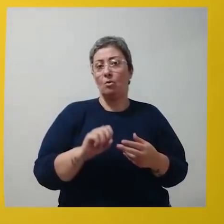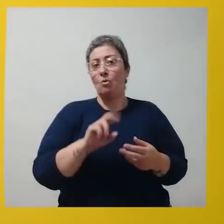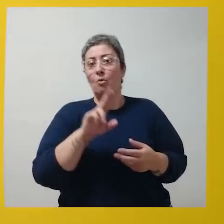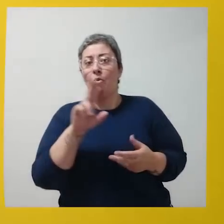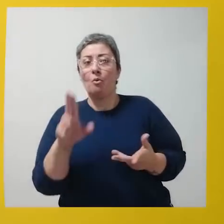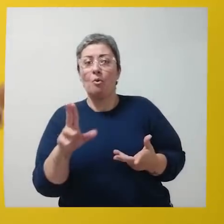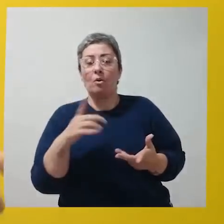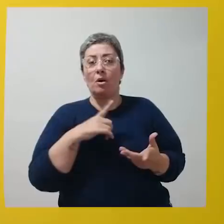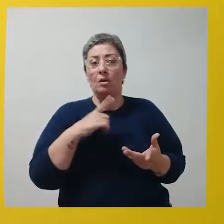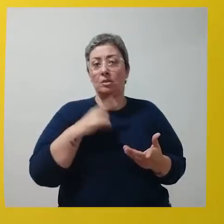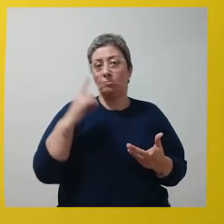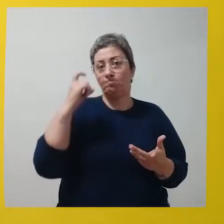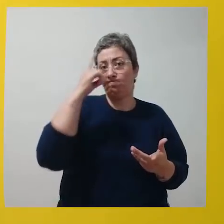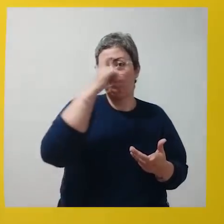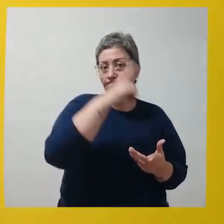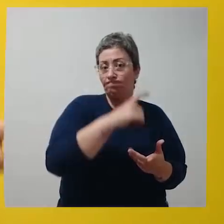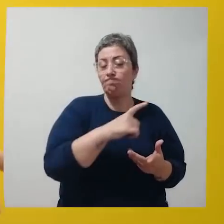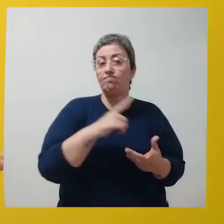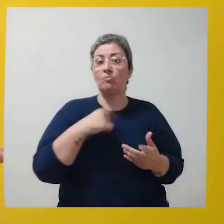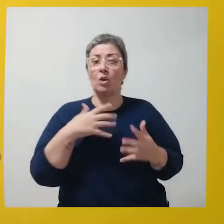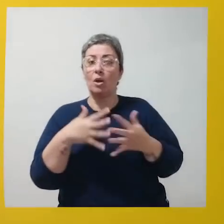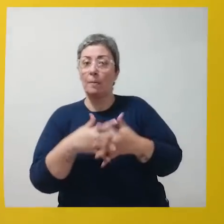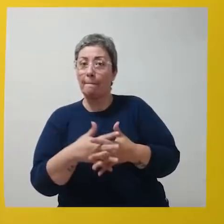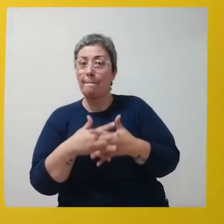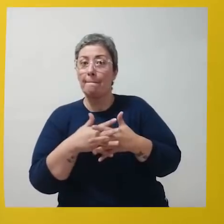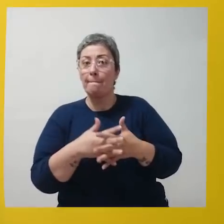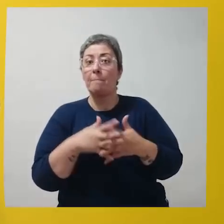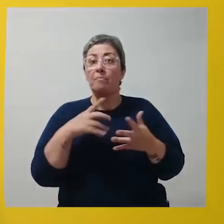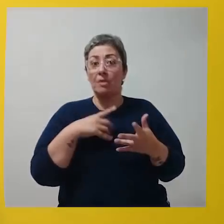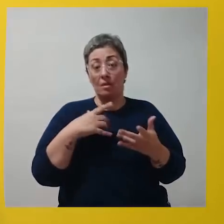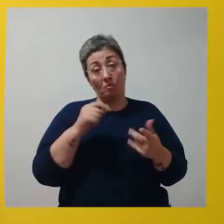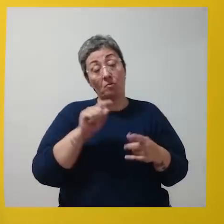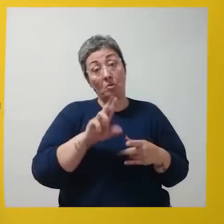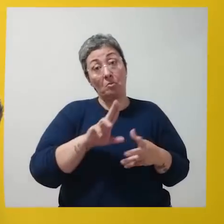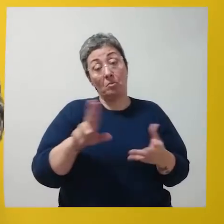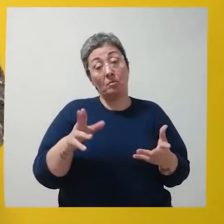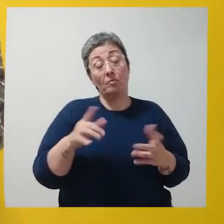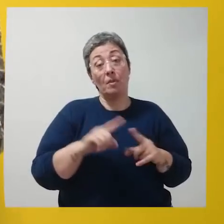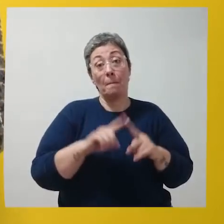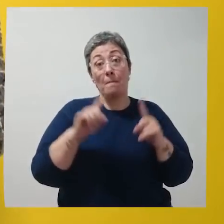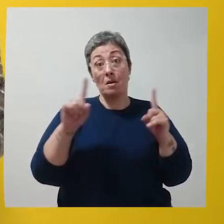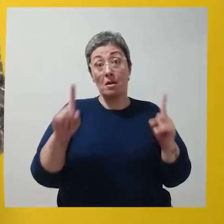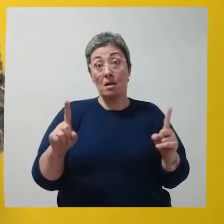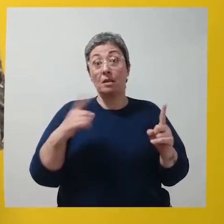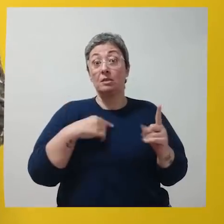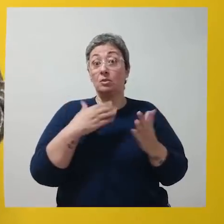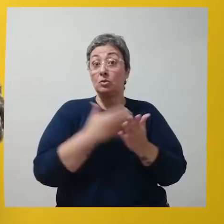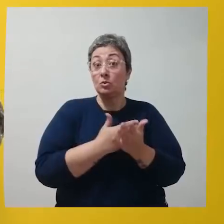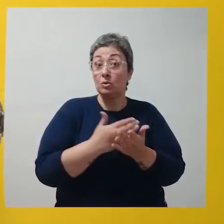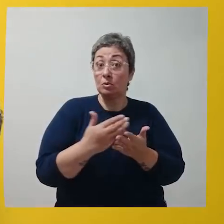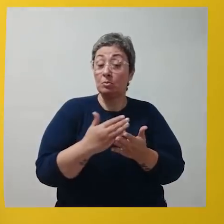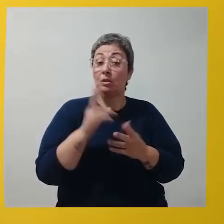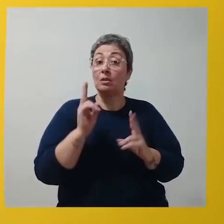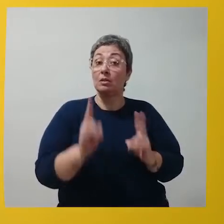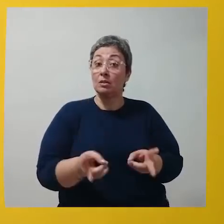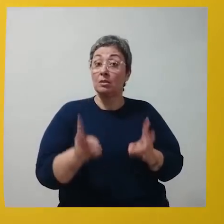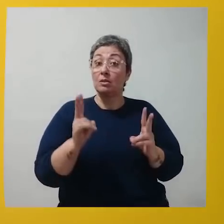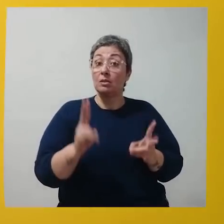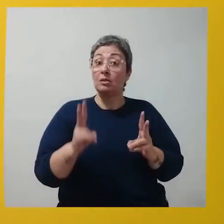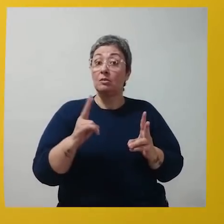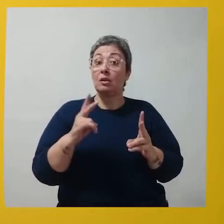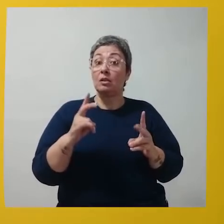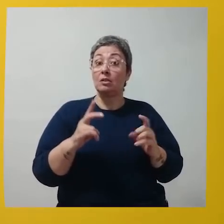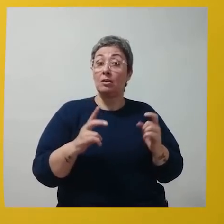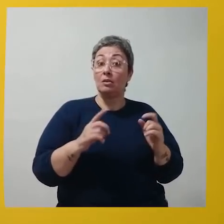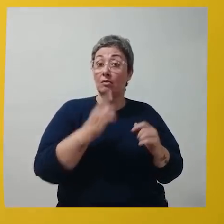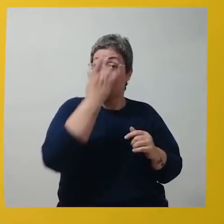ou que sejam difíceis, complexas, vamos chamar assim. mas nós começamos sempre do